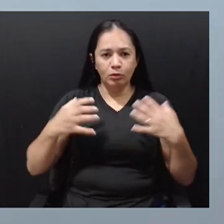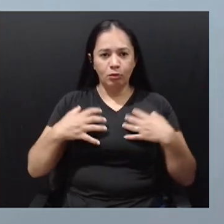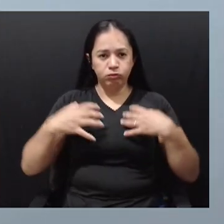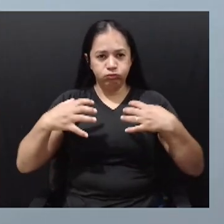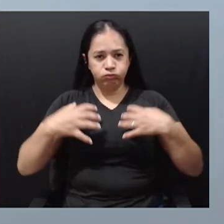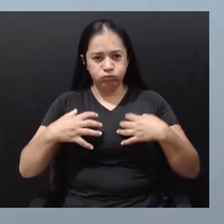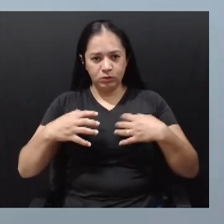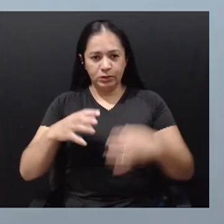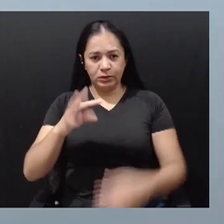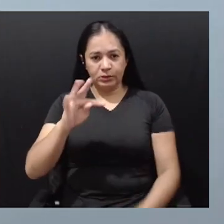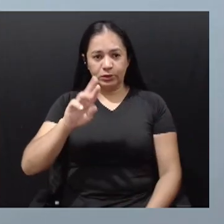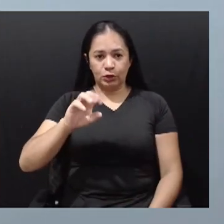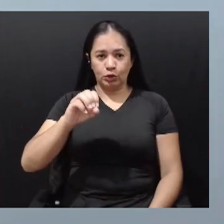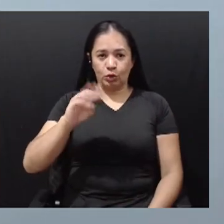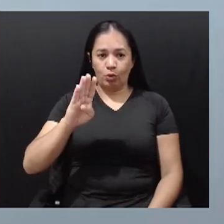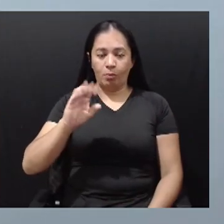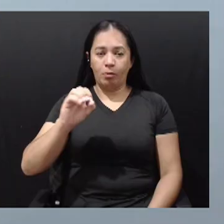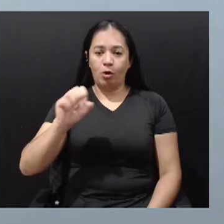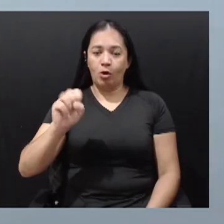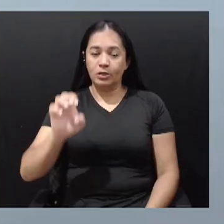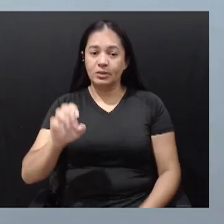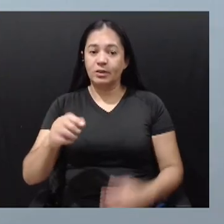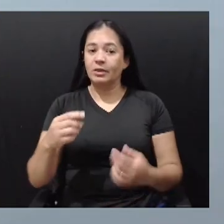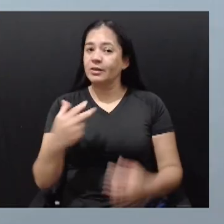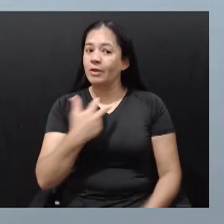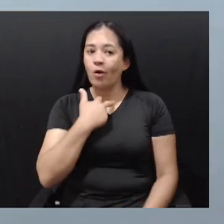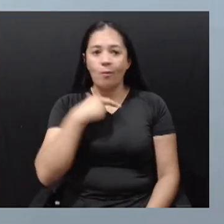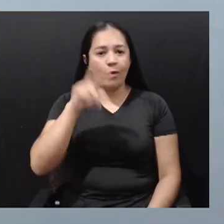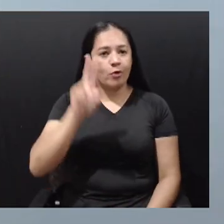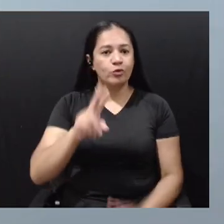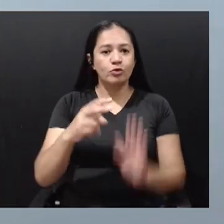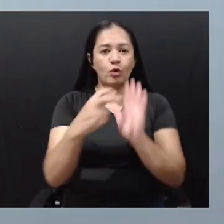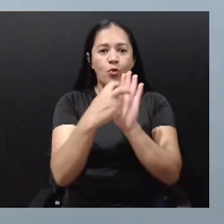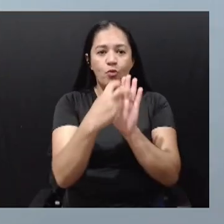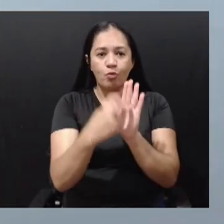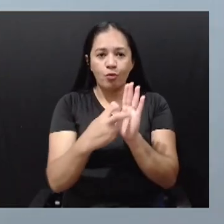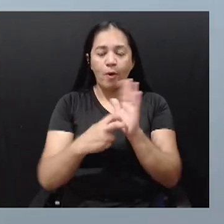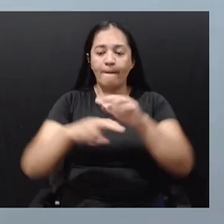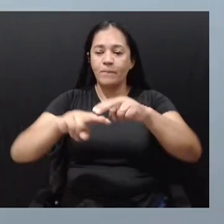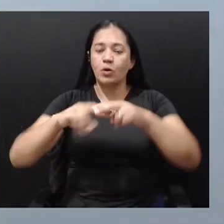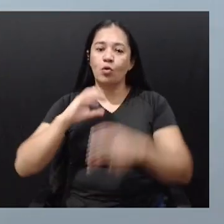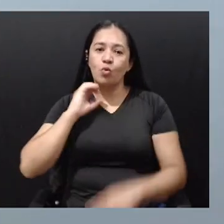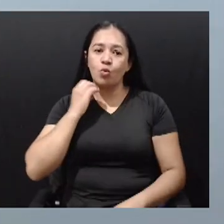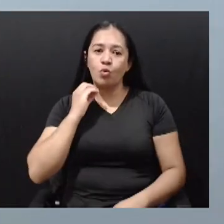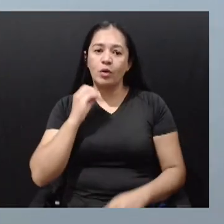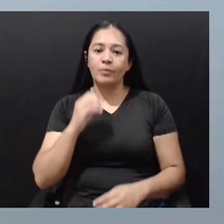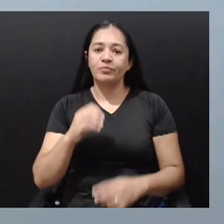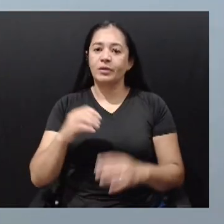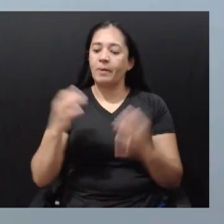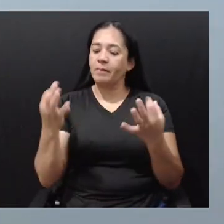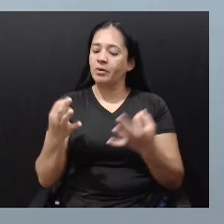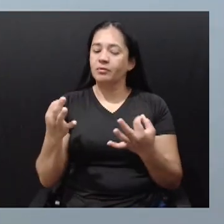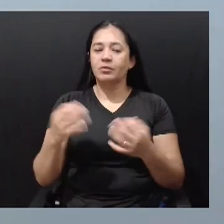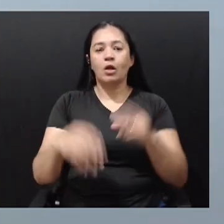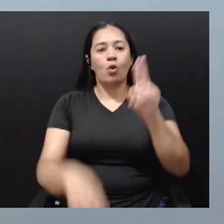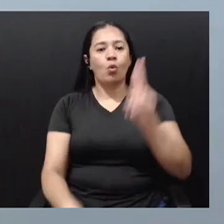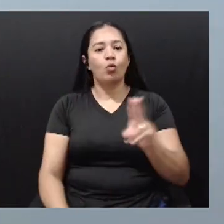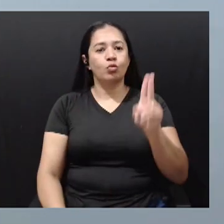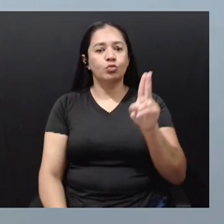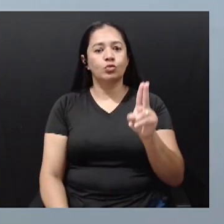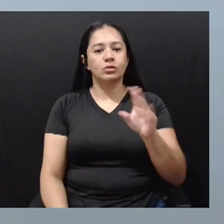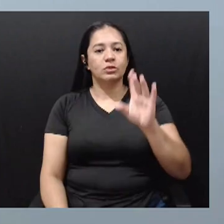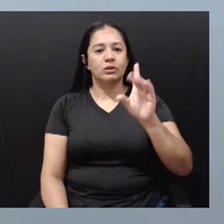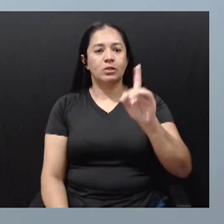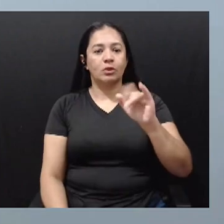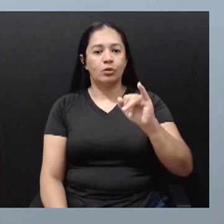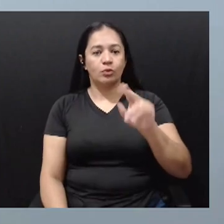tem contraindicação da utilização de hormônios, são pacientes ideais para a utilização de DIU de cobre. O